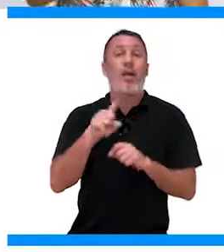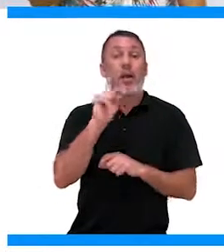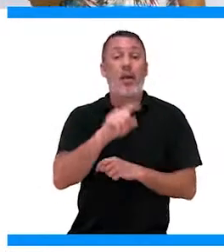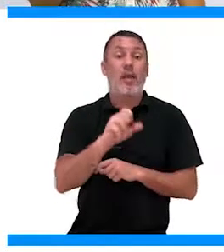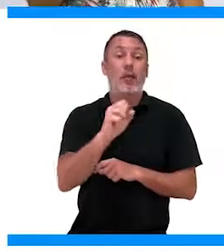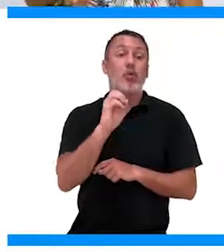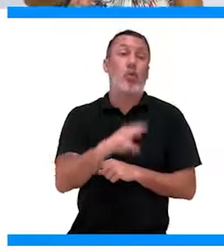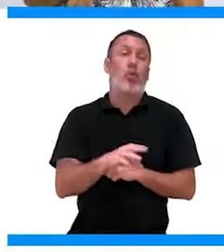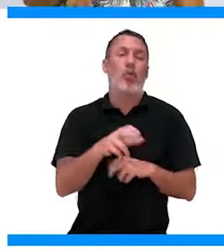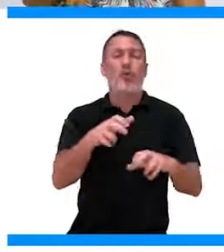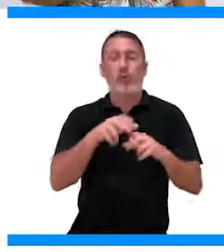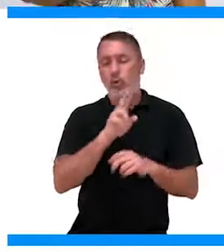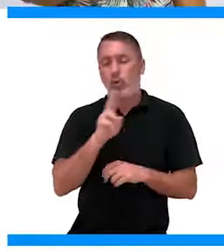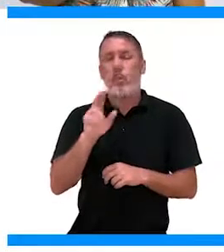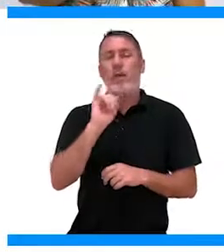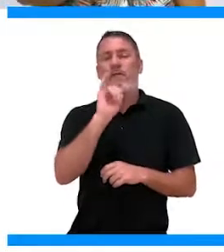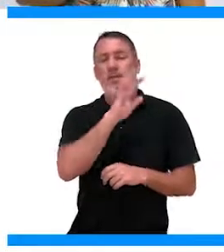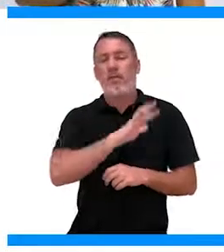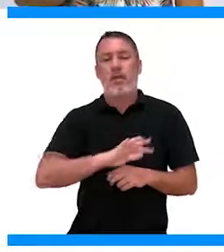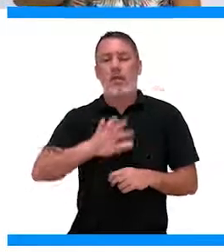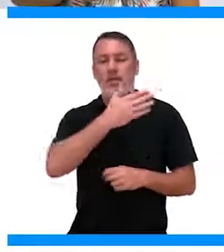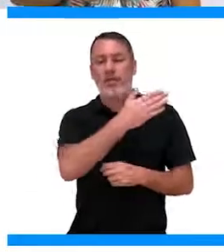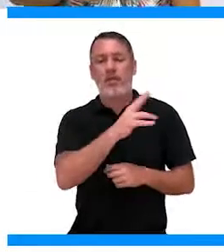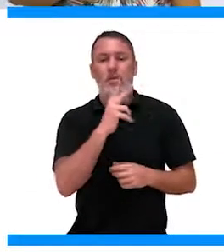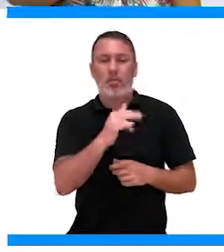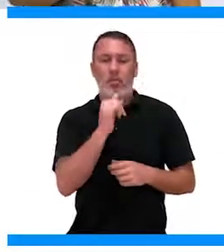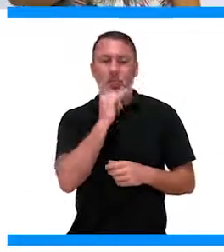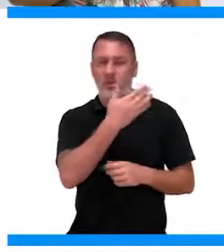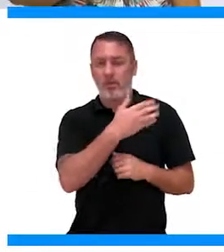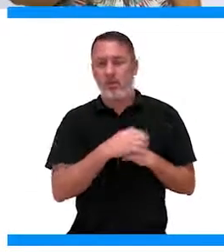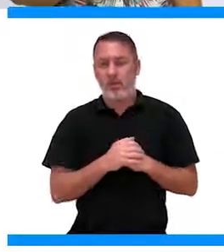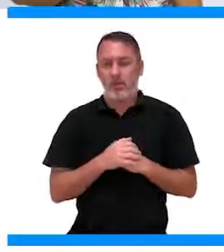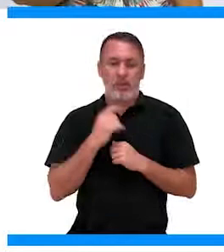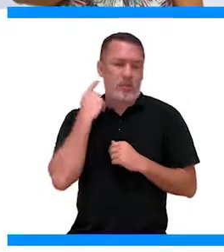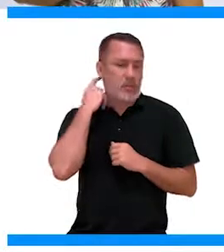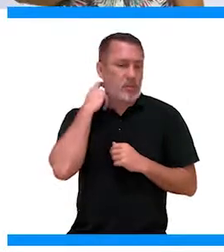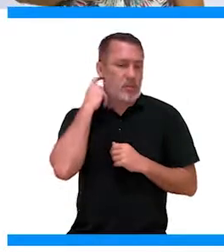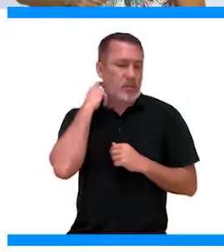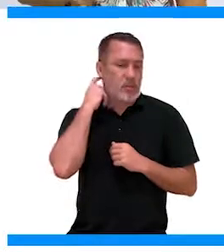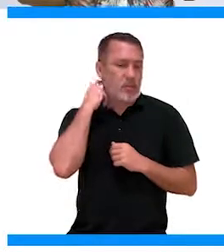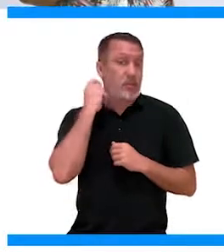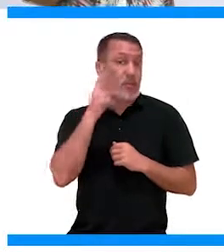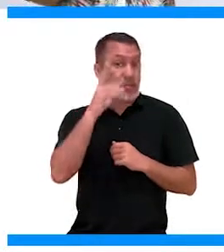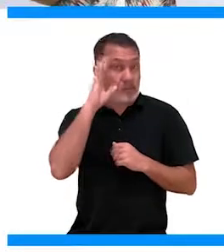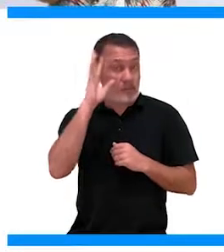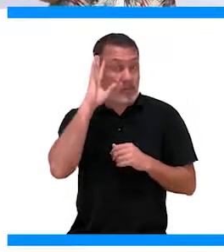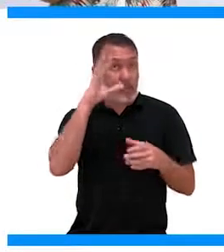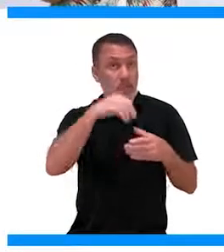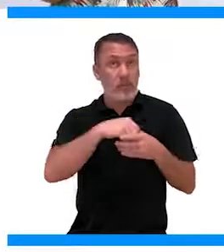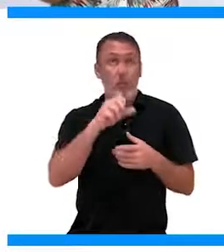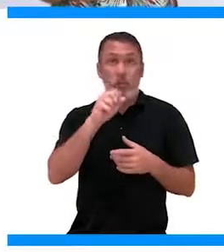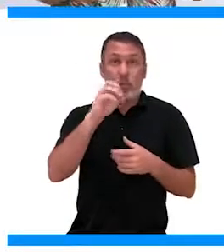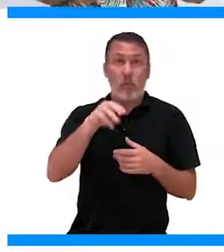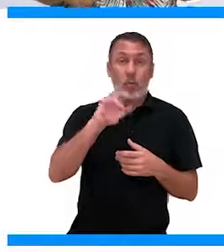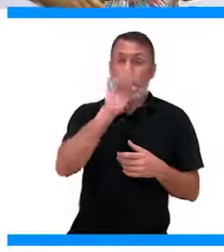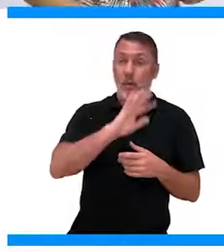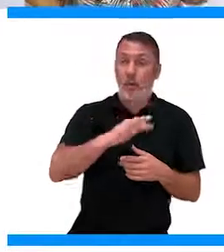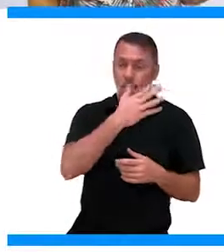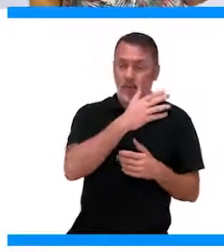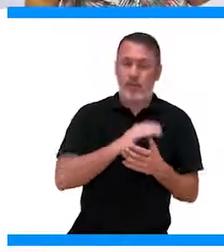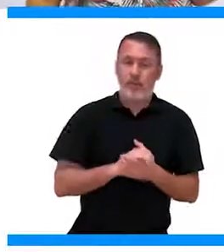o som que isso produz. Por isso que é uma figura de linguagem relacionada à sonoridade. Então, sempre pensar aí nesse